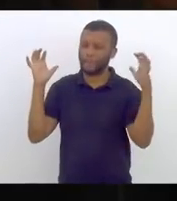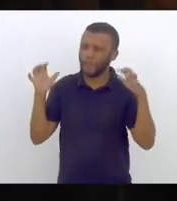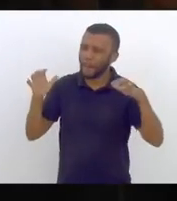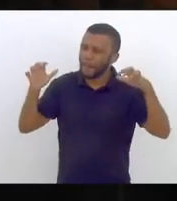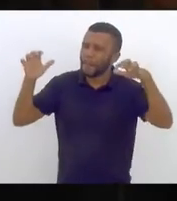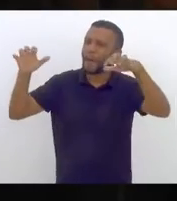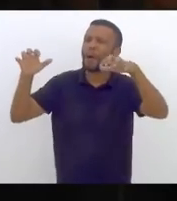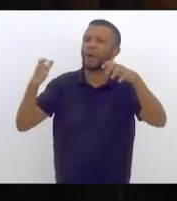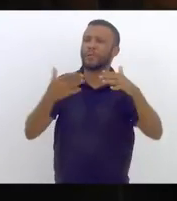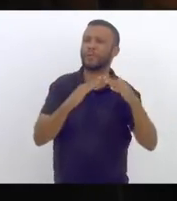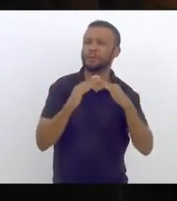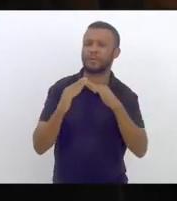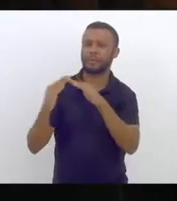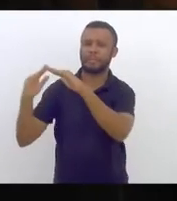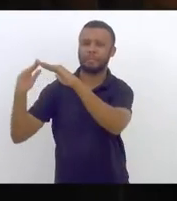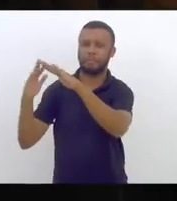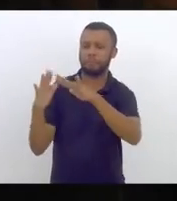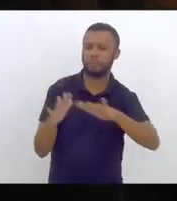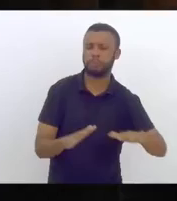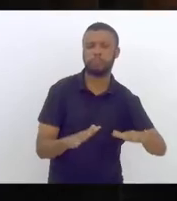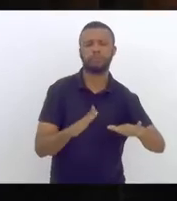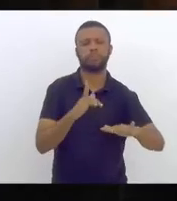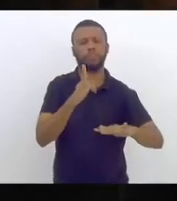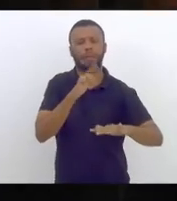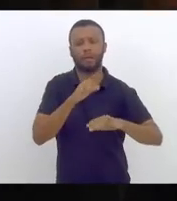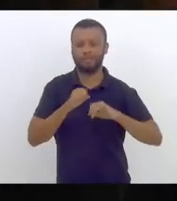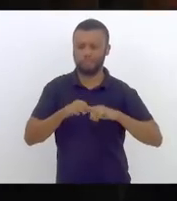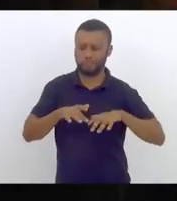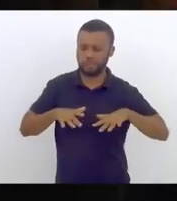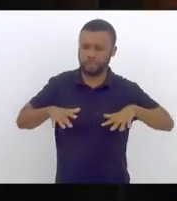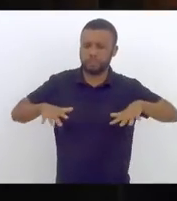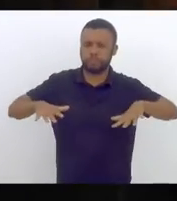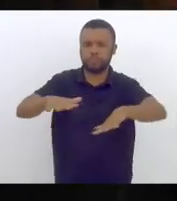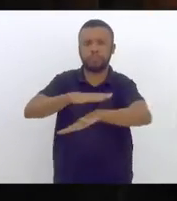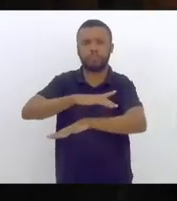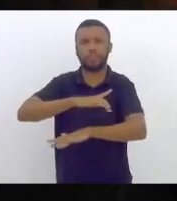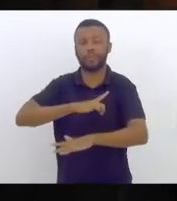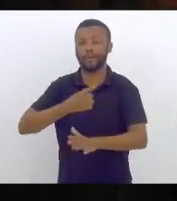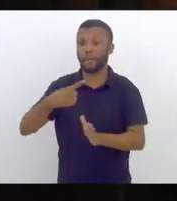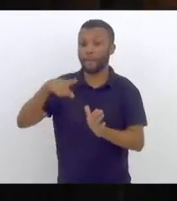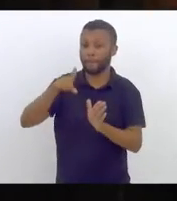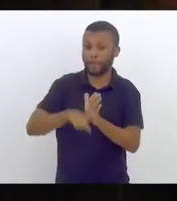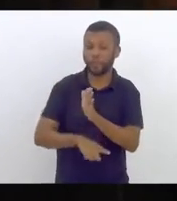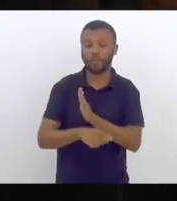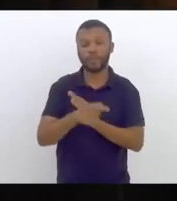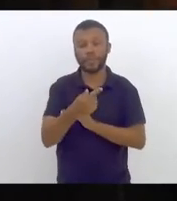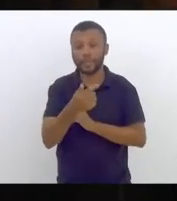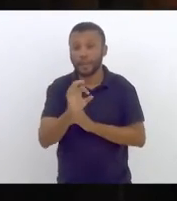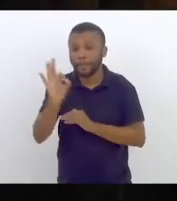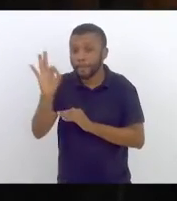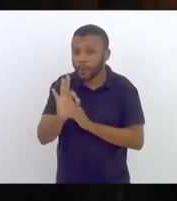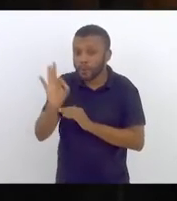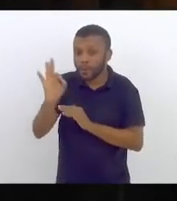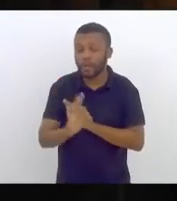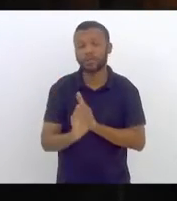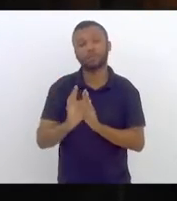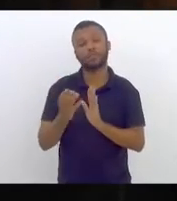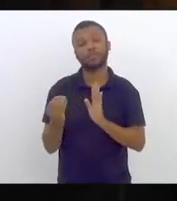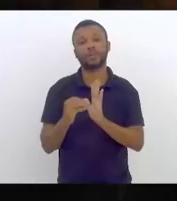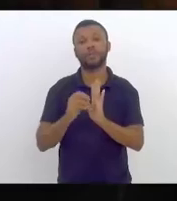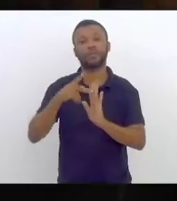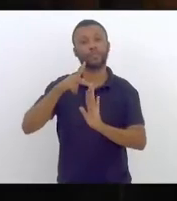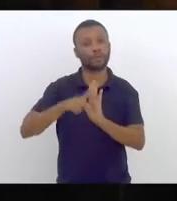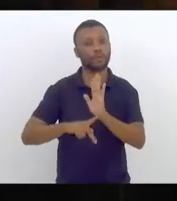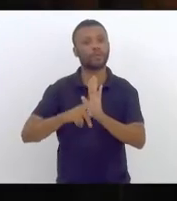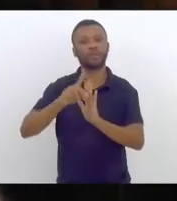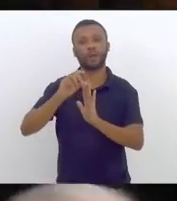populares, enfim, teve aí quase 70% de retirada na piloa prevista para o